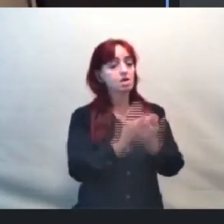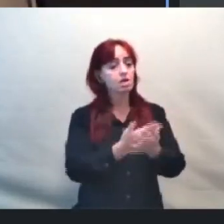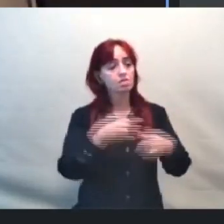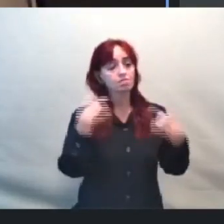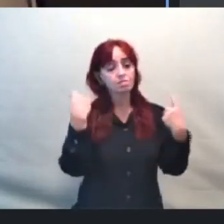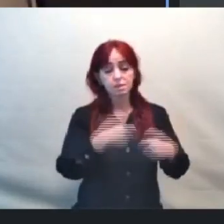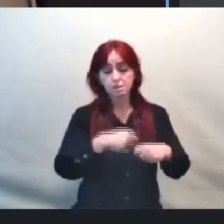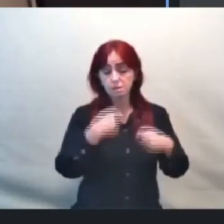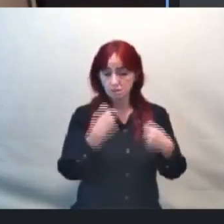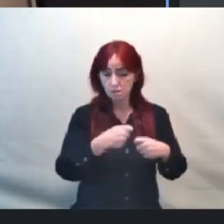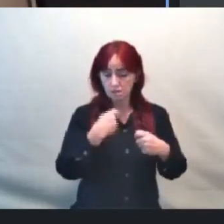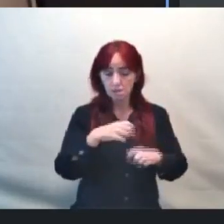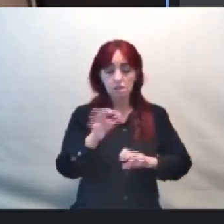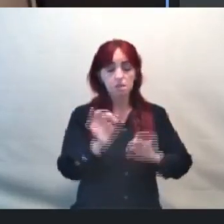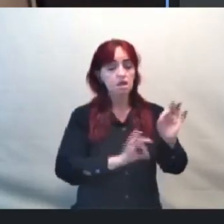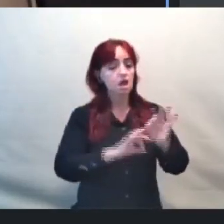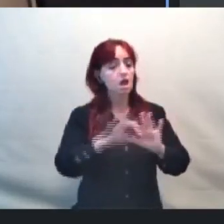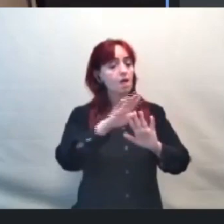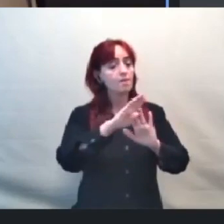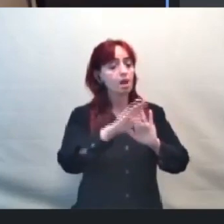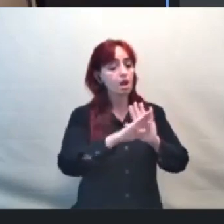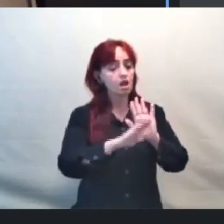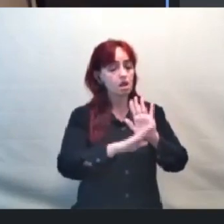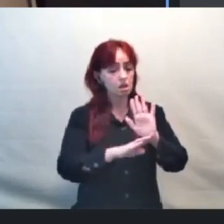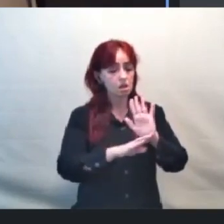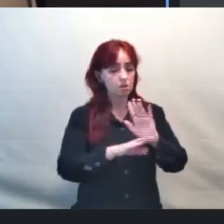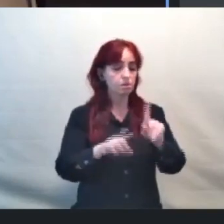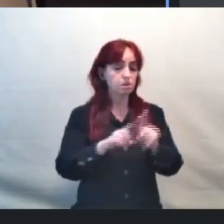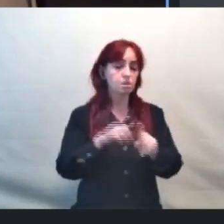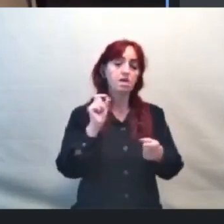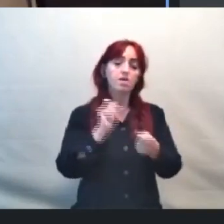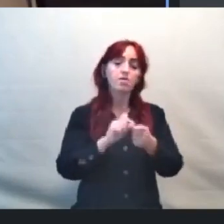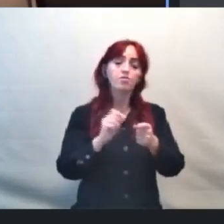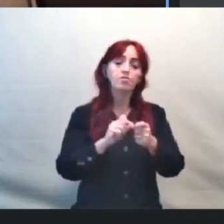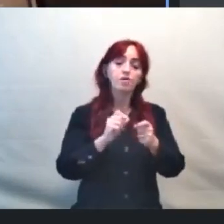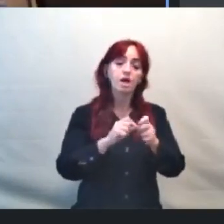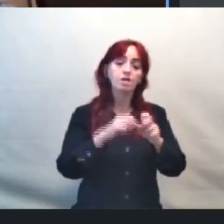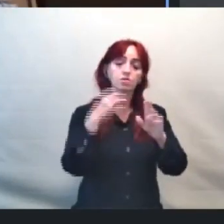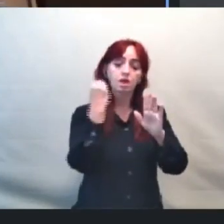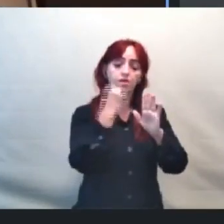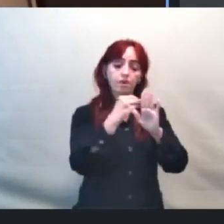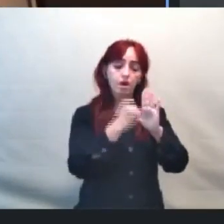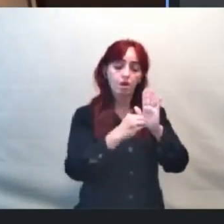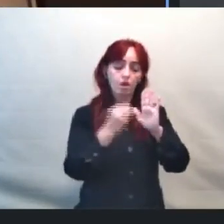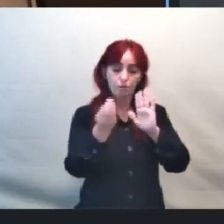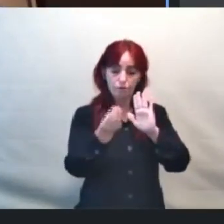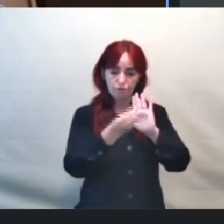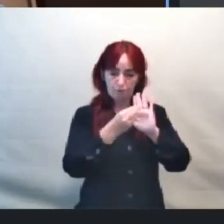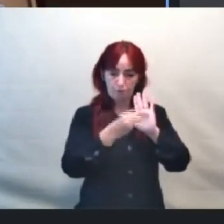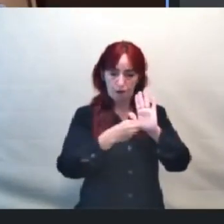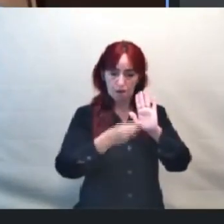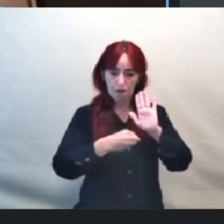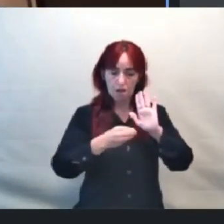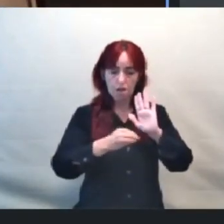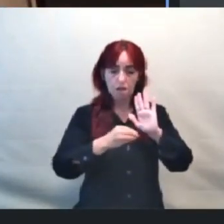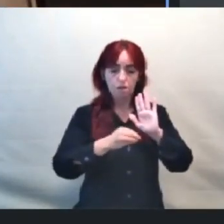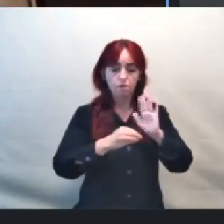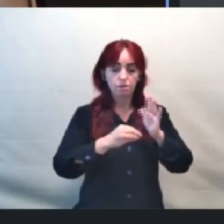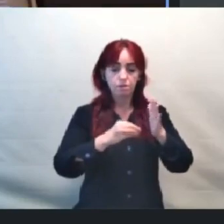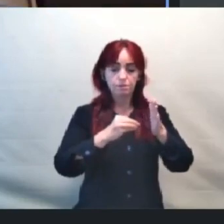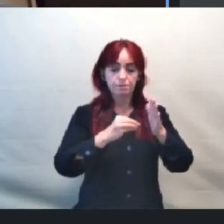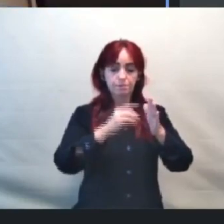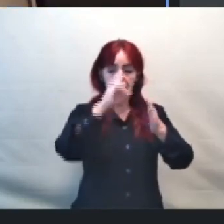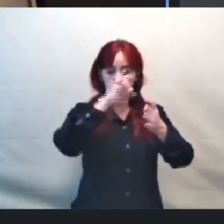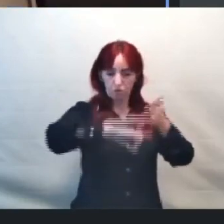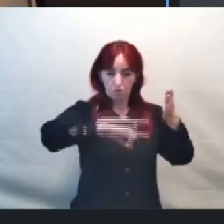as escolas planilham. Elas fazem um preenchimento de formulário com essa finalidade e a cada ano